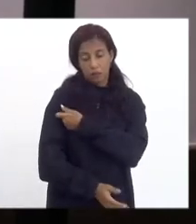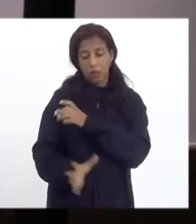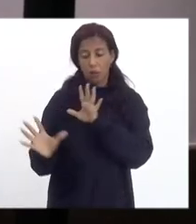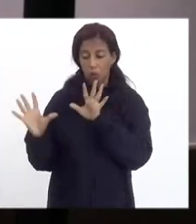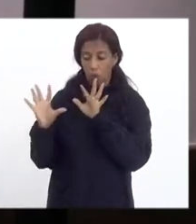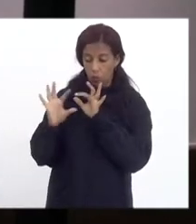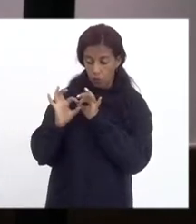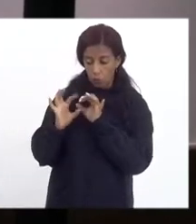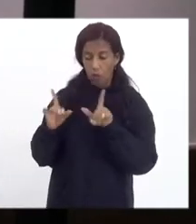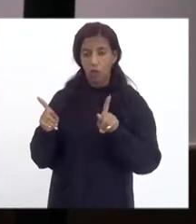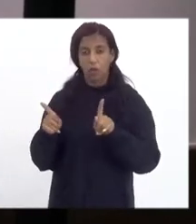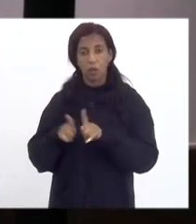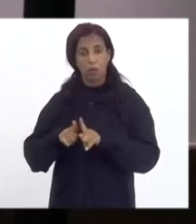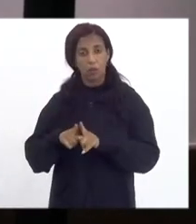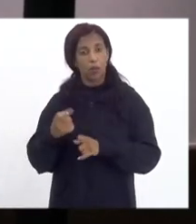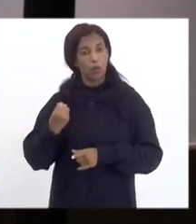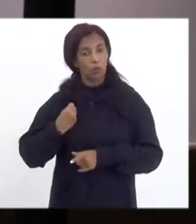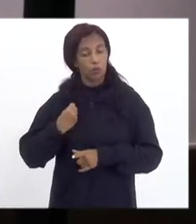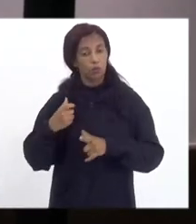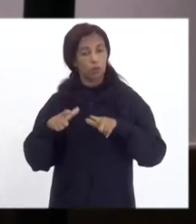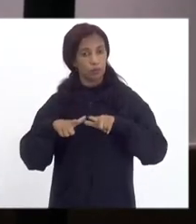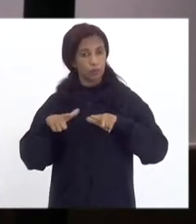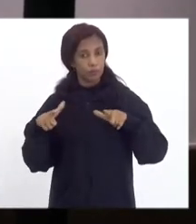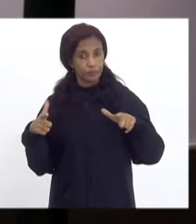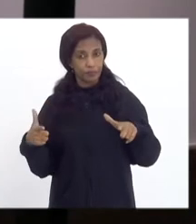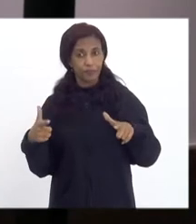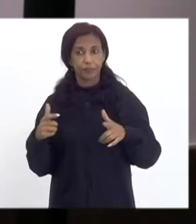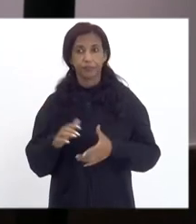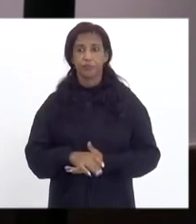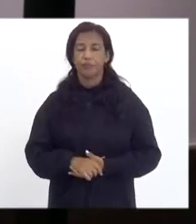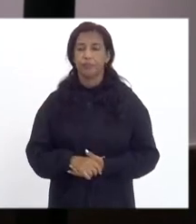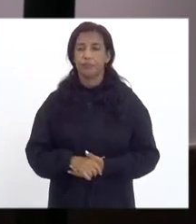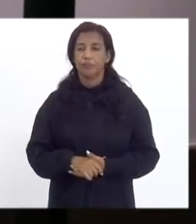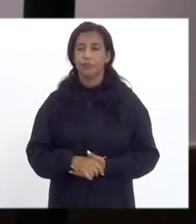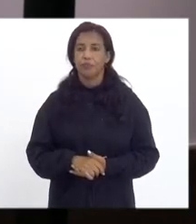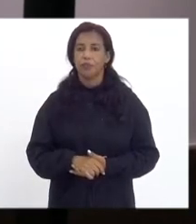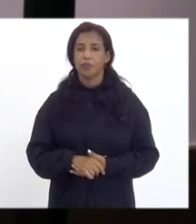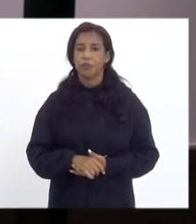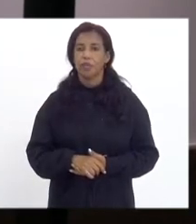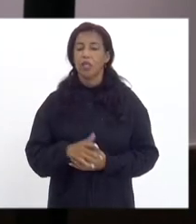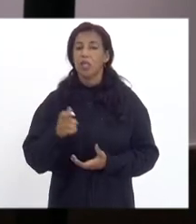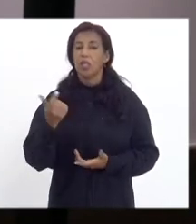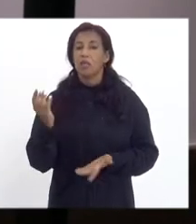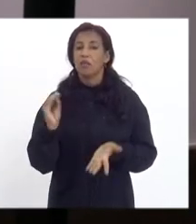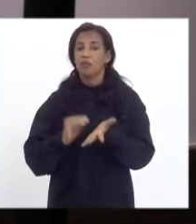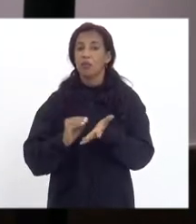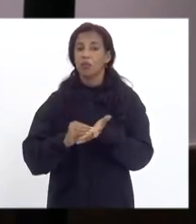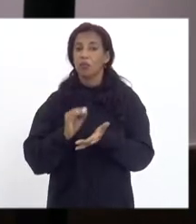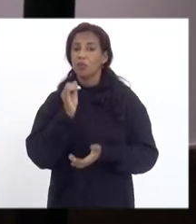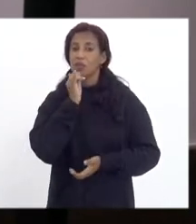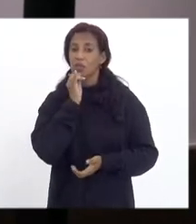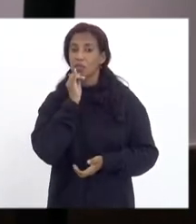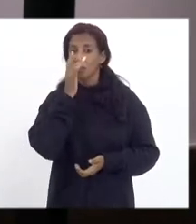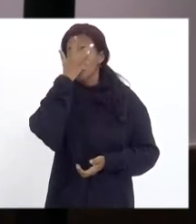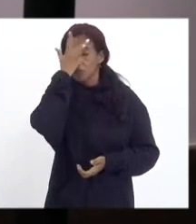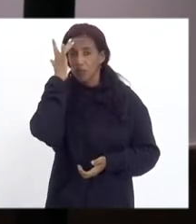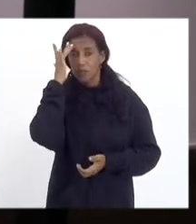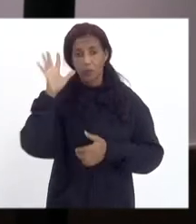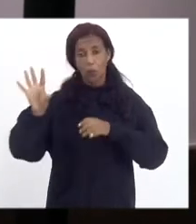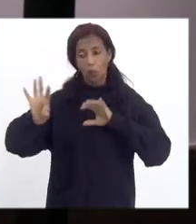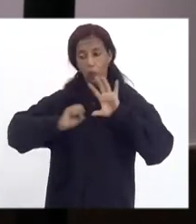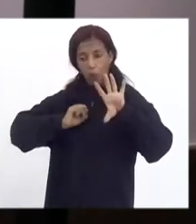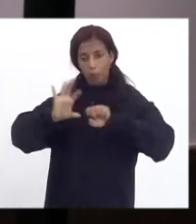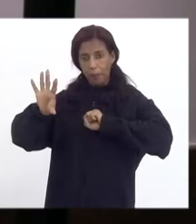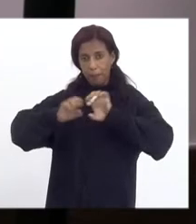associado também a um número muito grande que não se conseguiu testar de pessoas que se